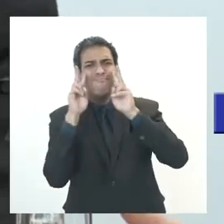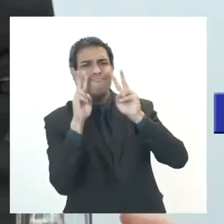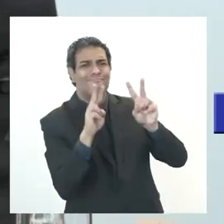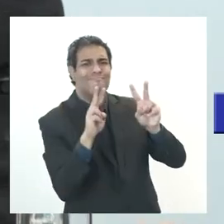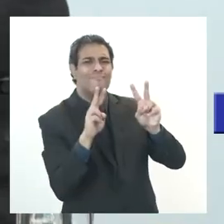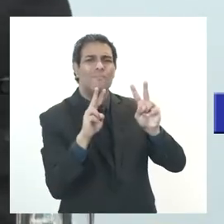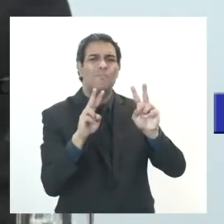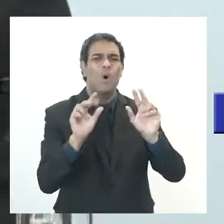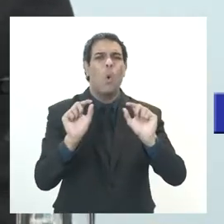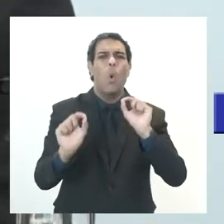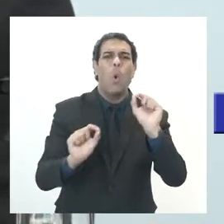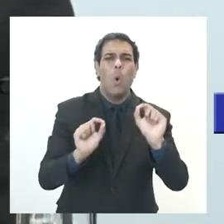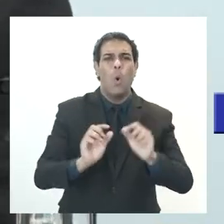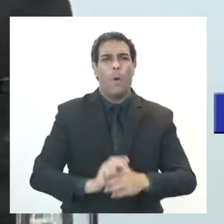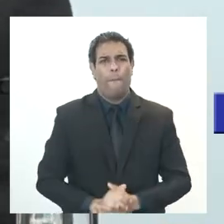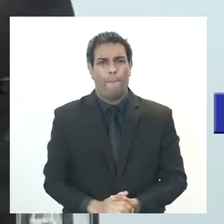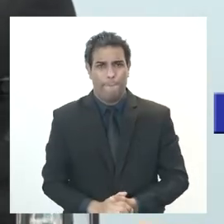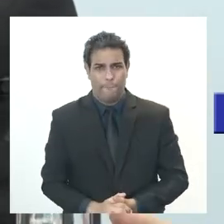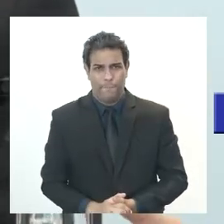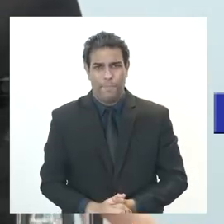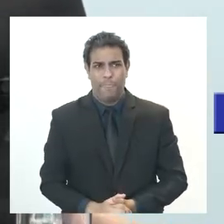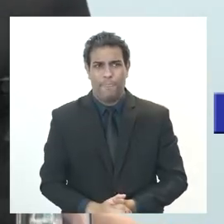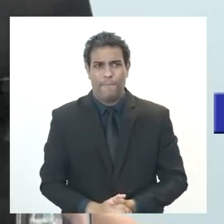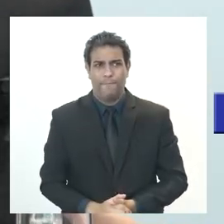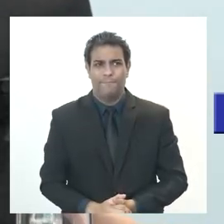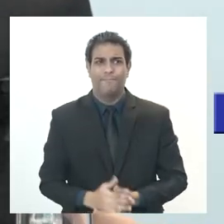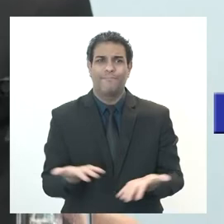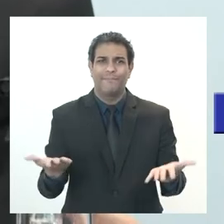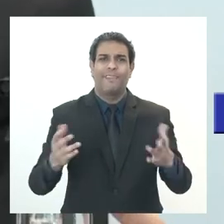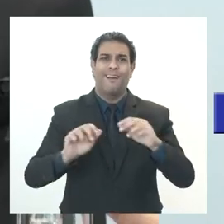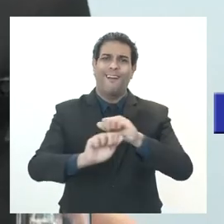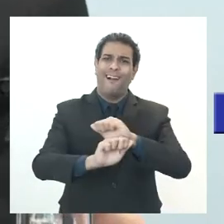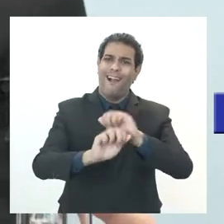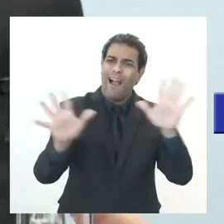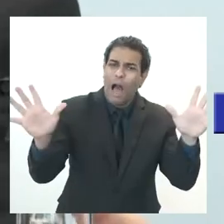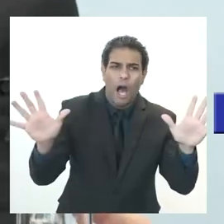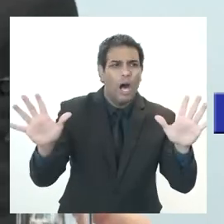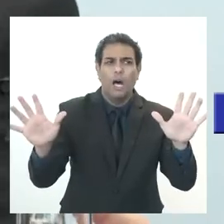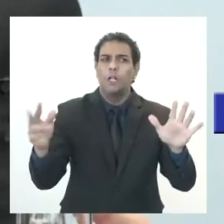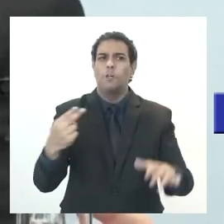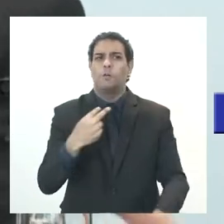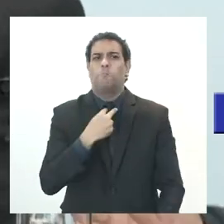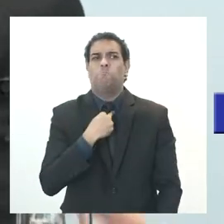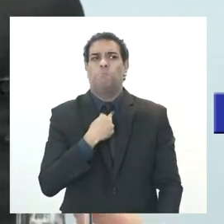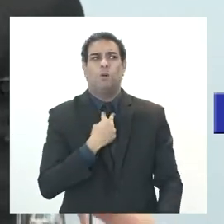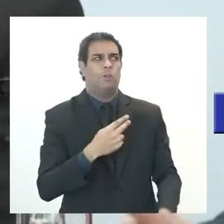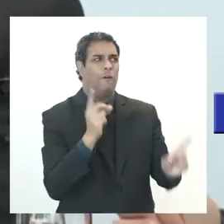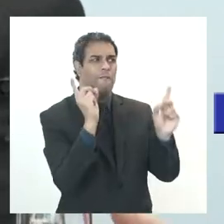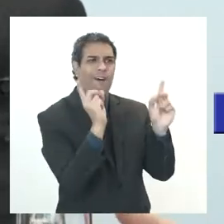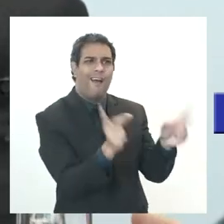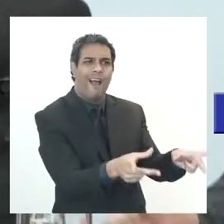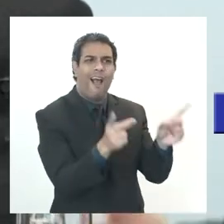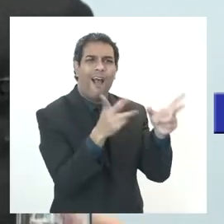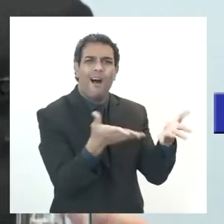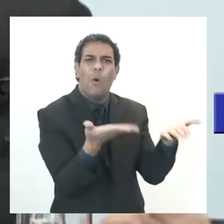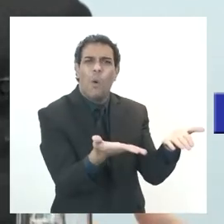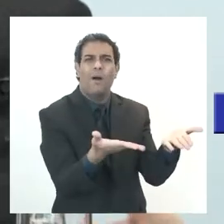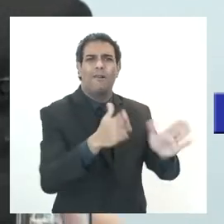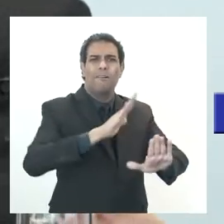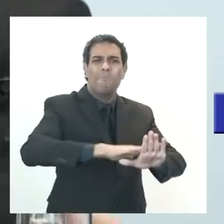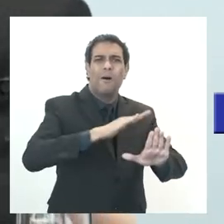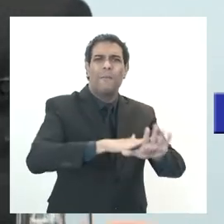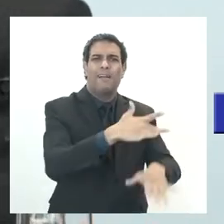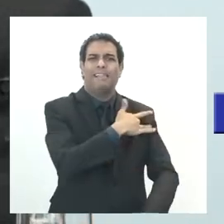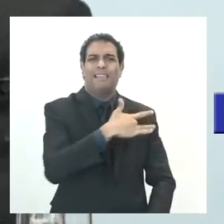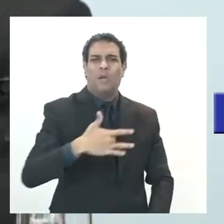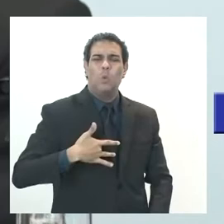determinadas situações e com toda clareza no ano podemos tratar com mercadoria educação saúde Segurança